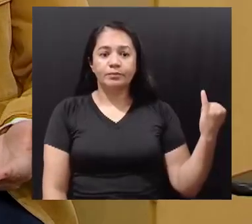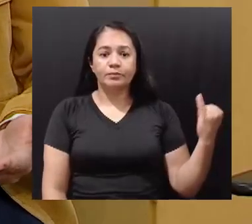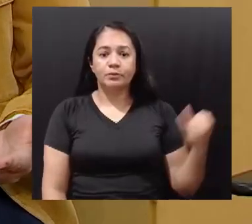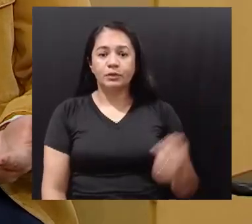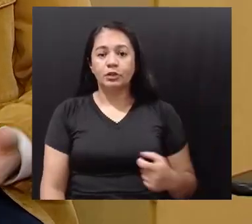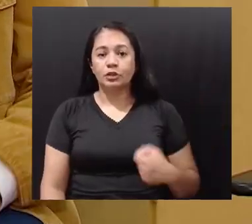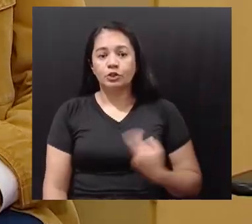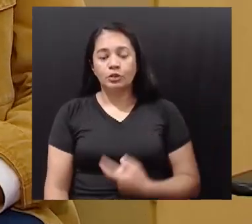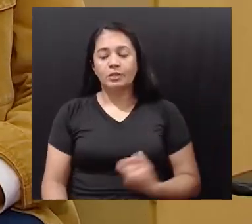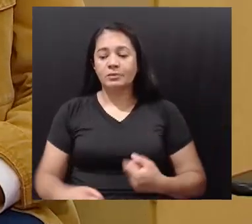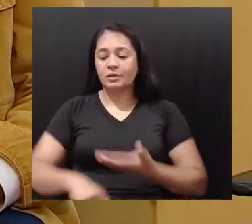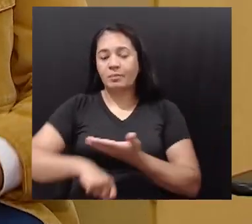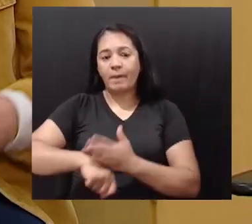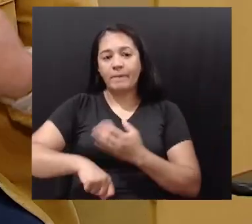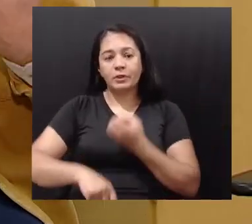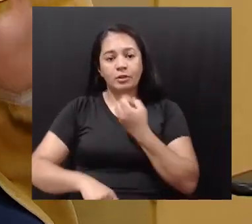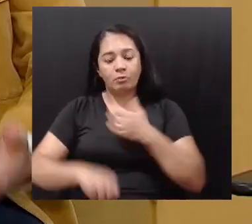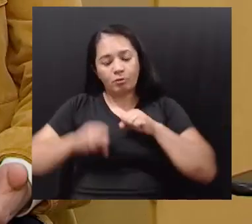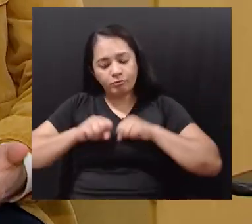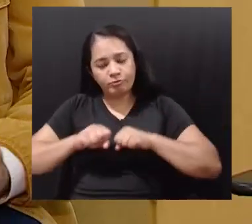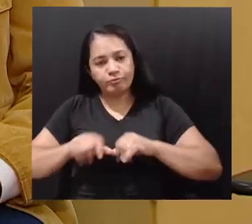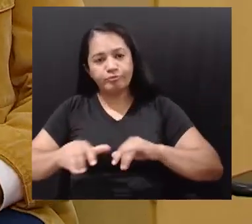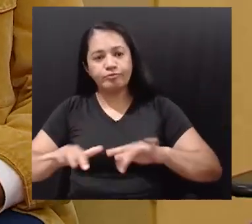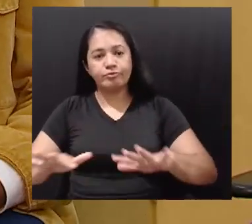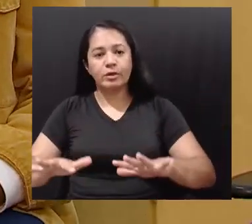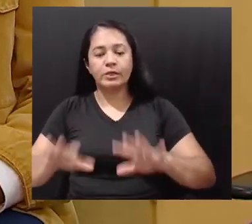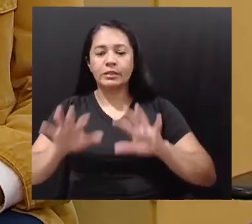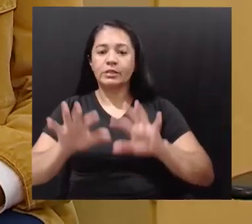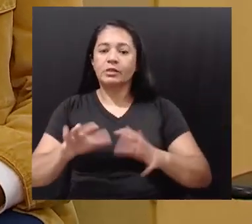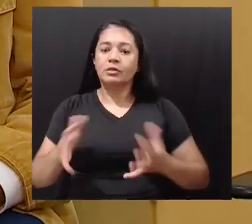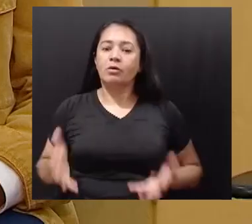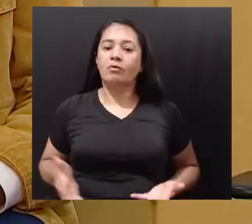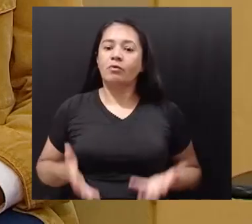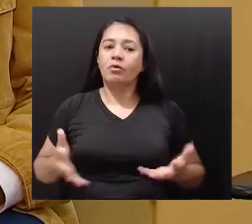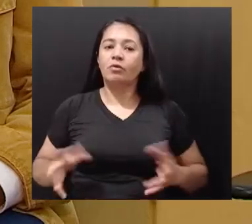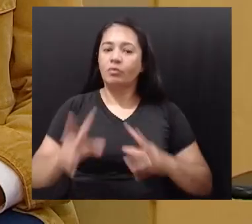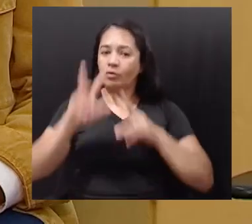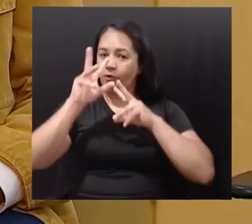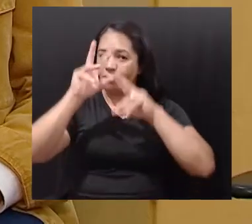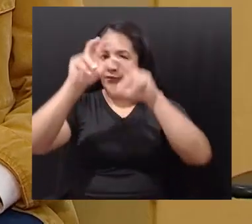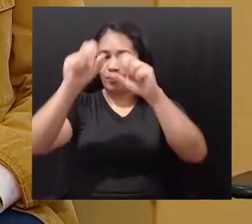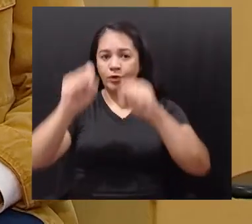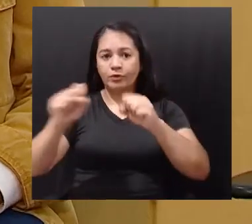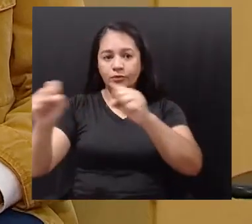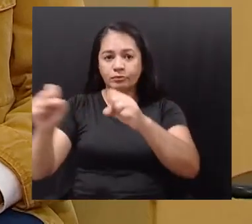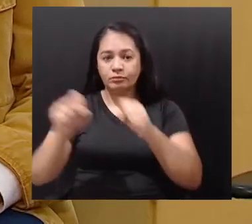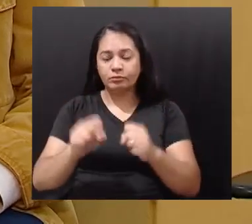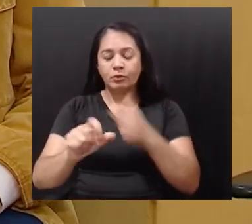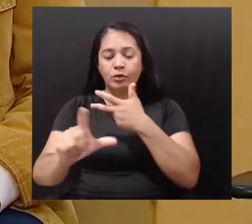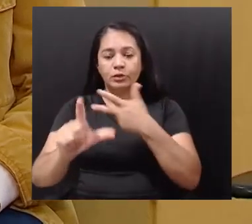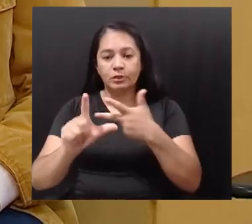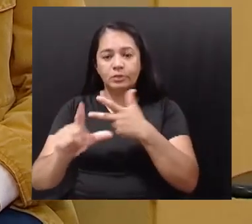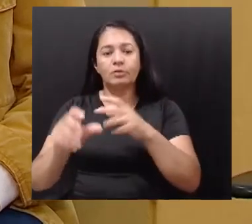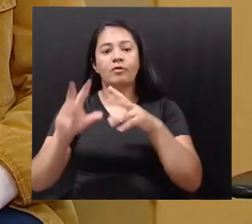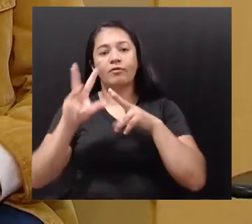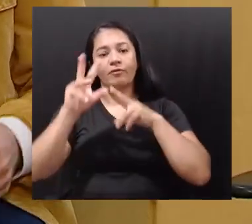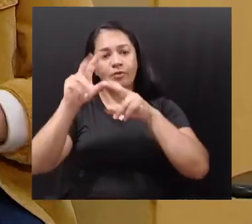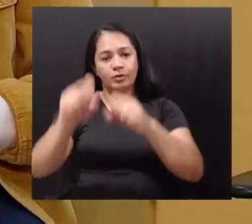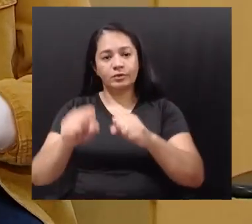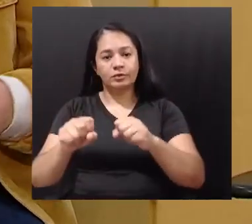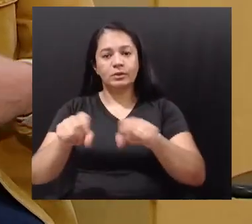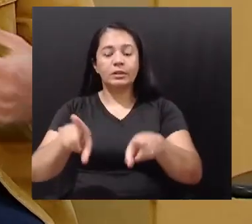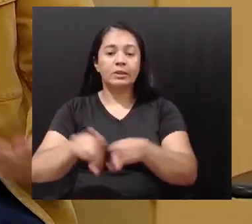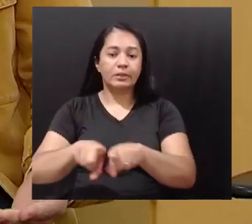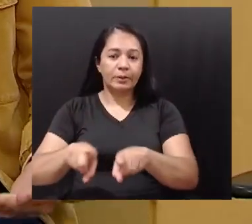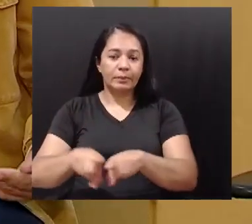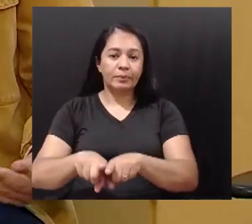práticas também. Isso fortalece o órgão, né, o poder legislativo, e traz a disseminação